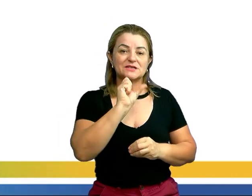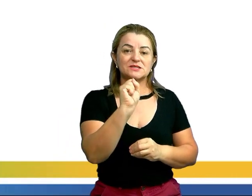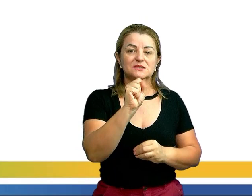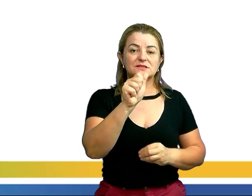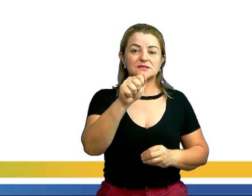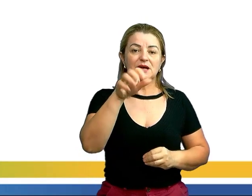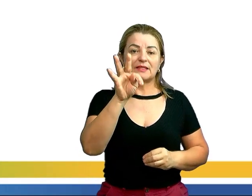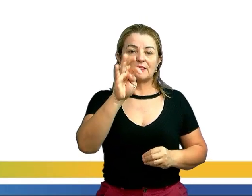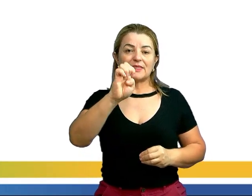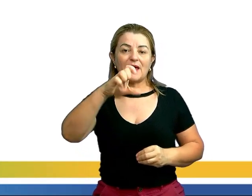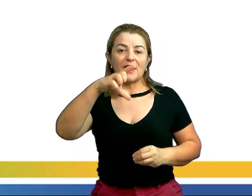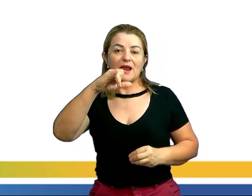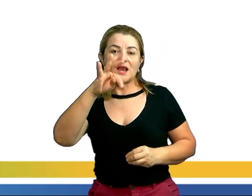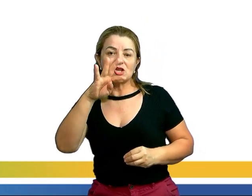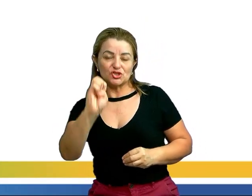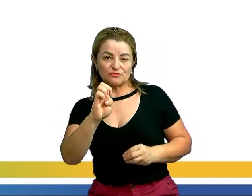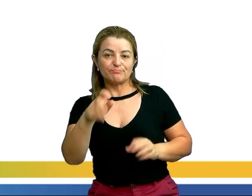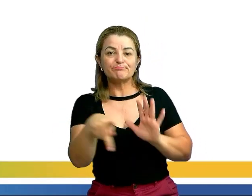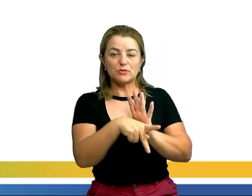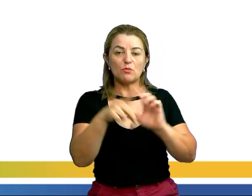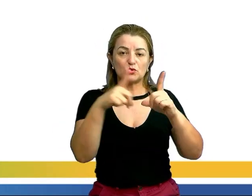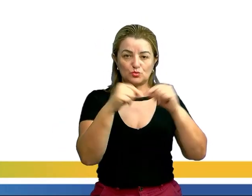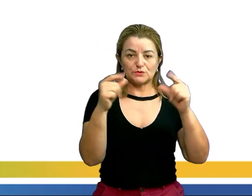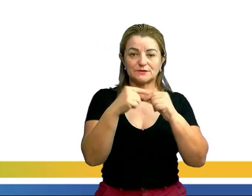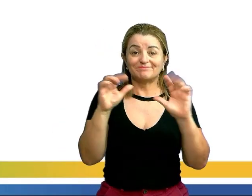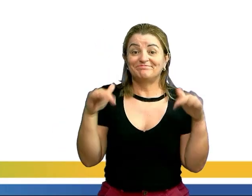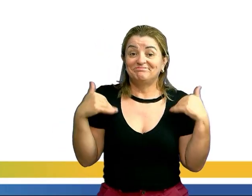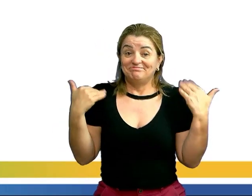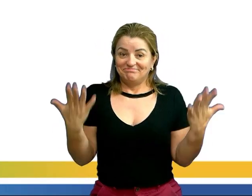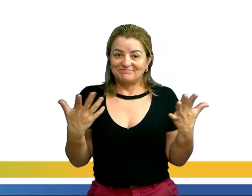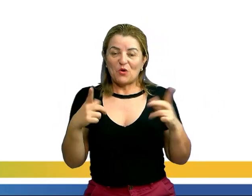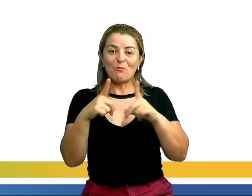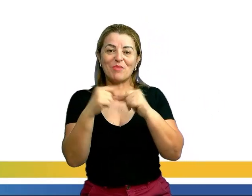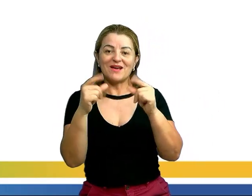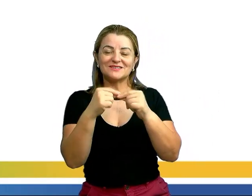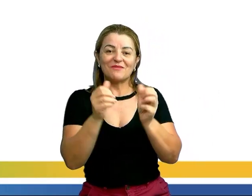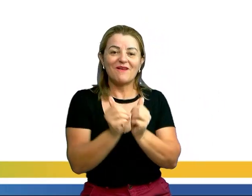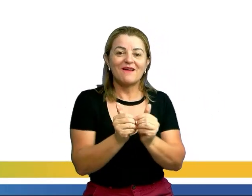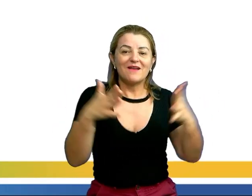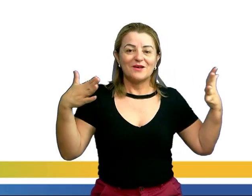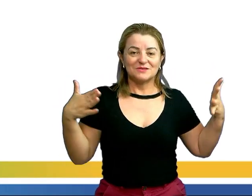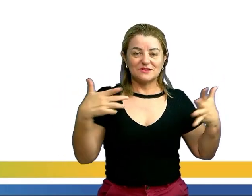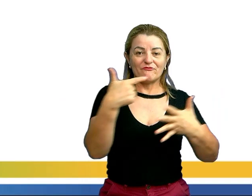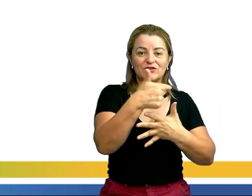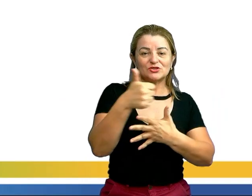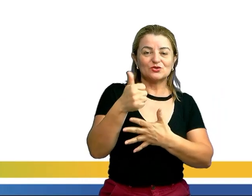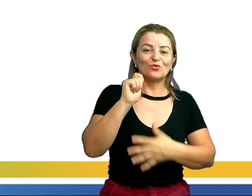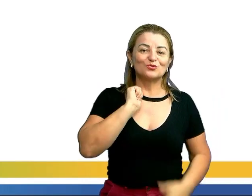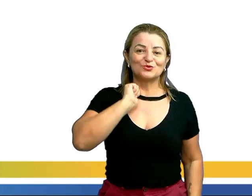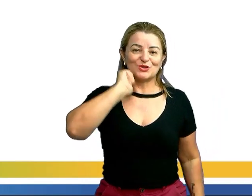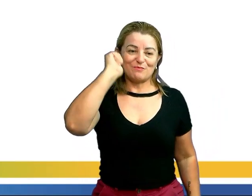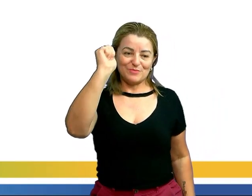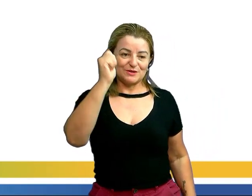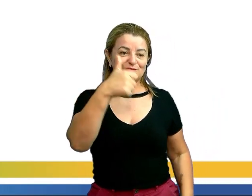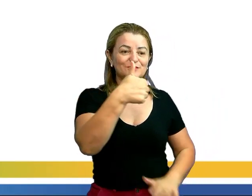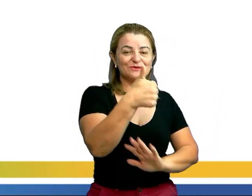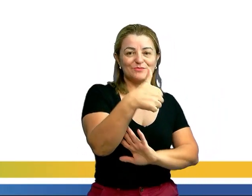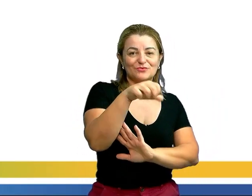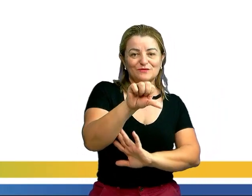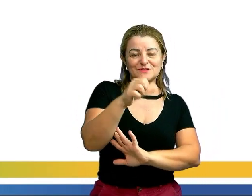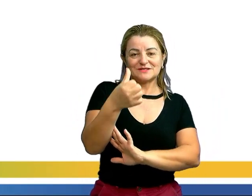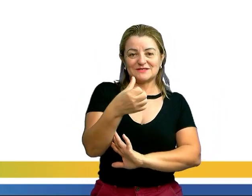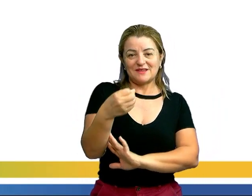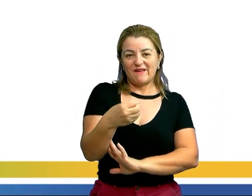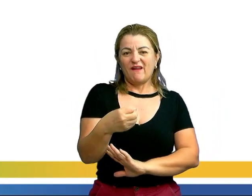estados. E a cidade foi inaugurada só no dia 21 de abril de 1960, com grandes conflitos,